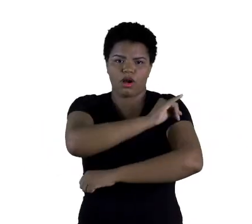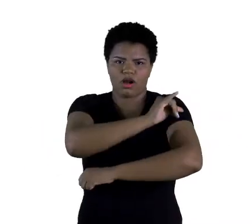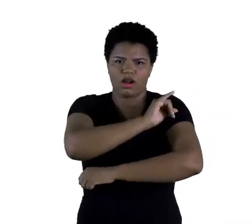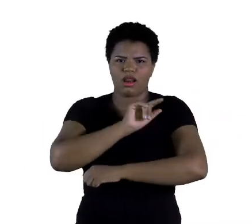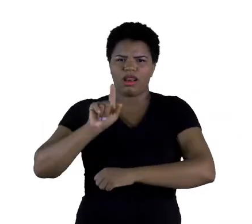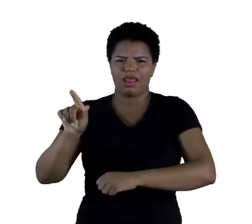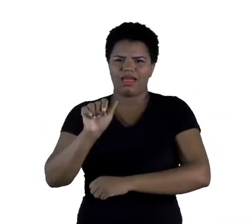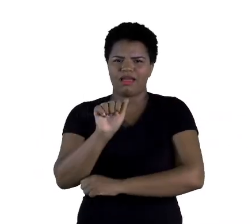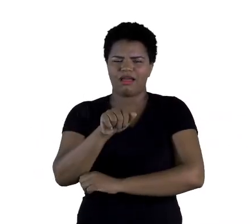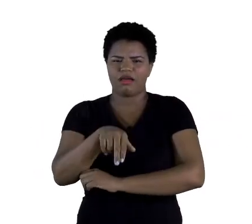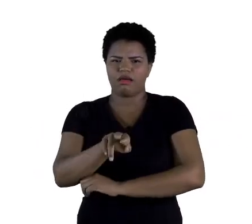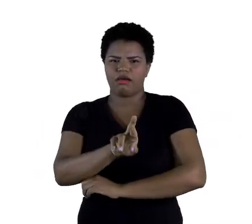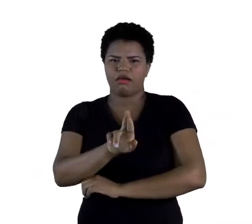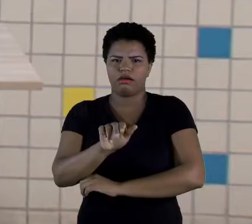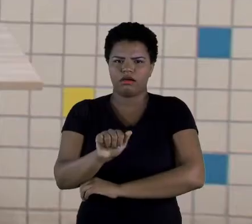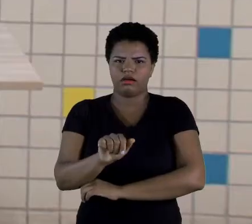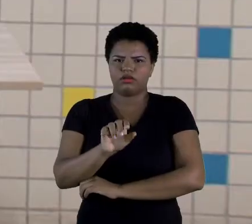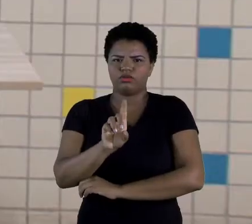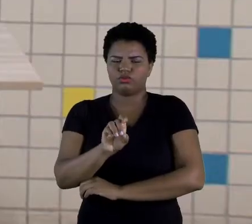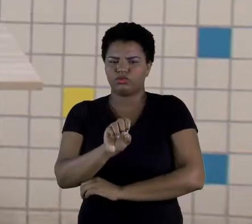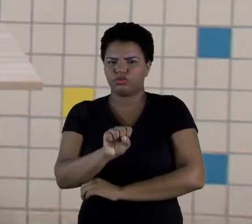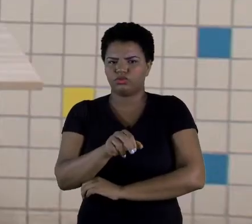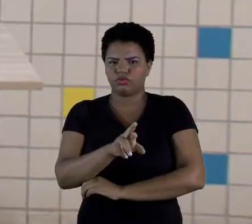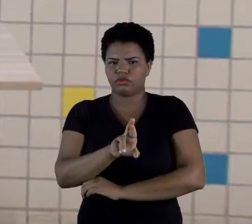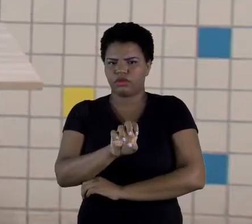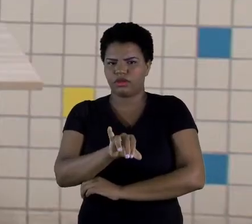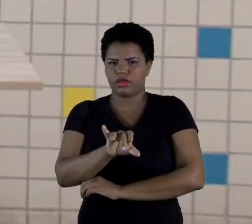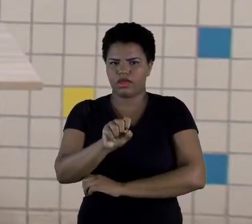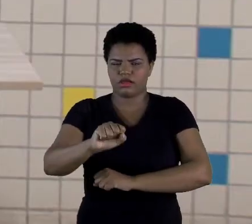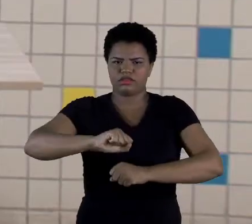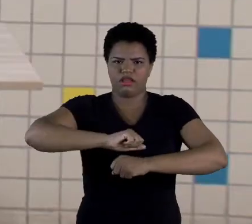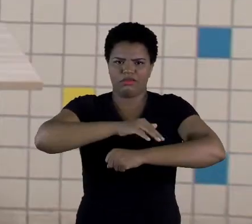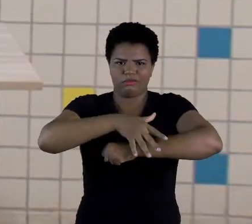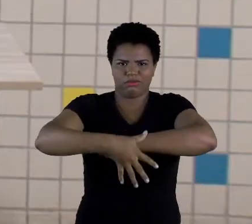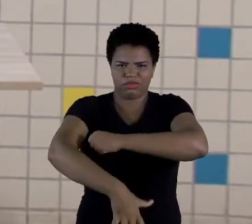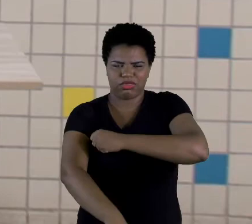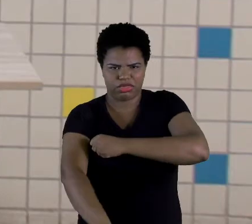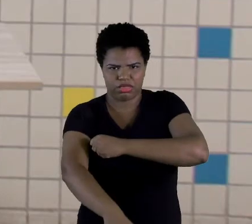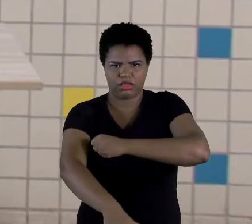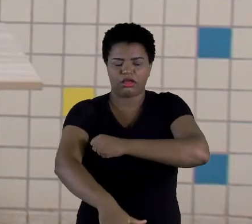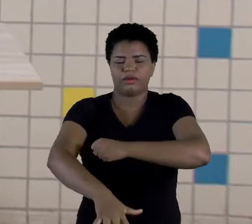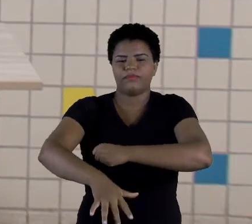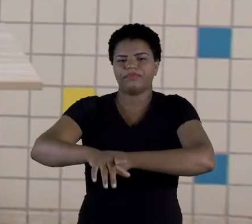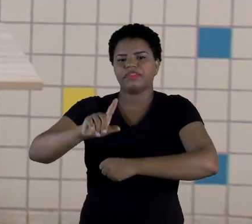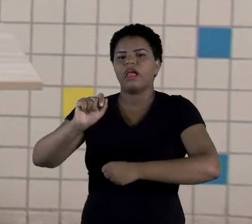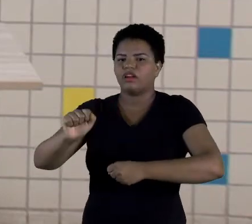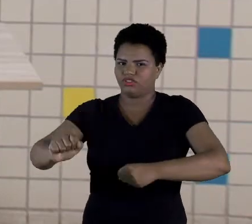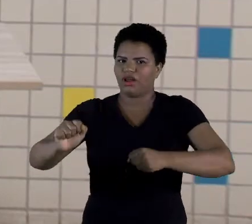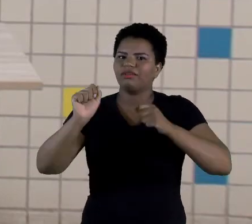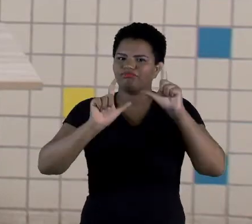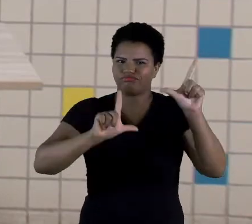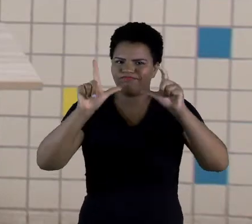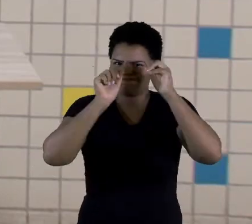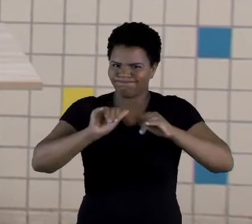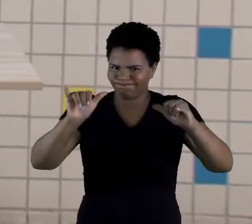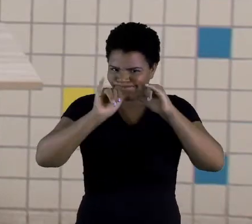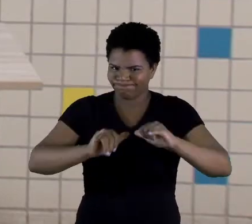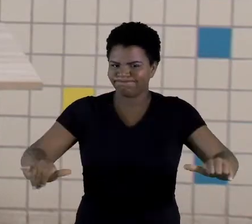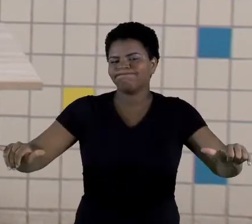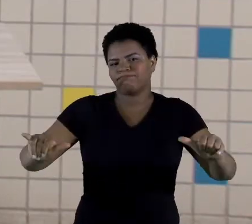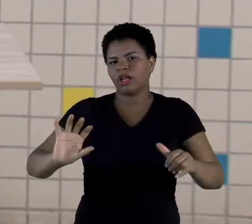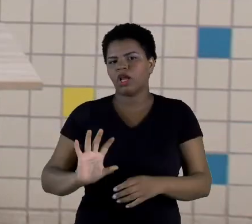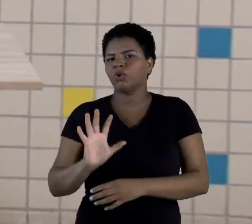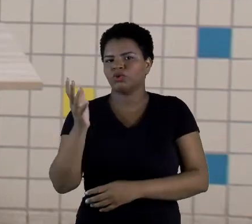foi bem divulgada nas redes sociais quando aconteceu. E o que aconteceu isso